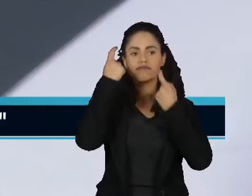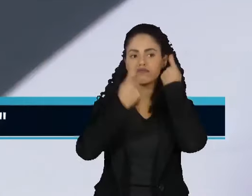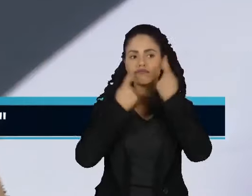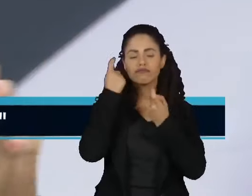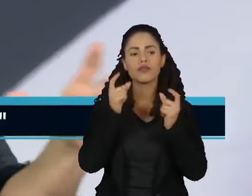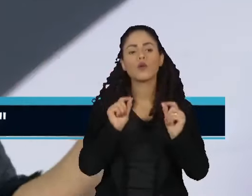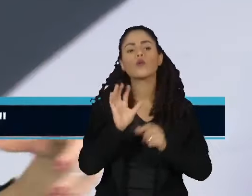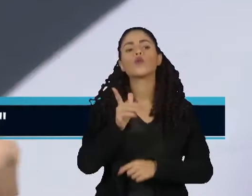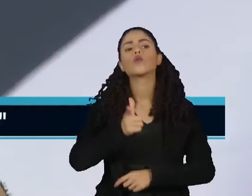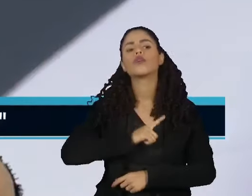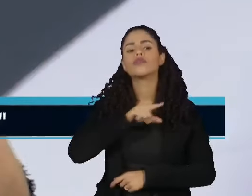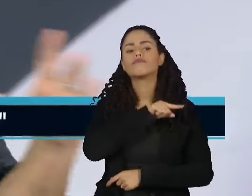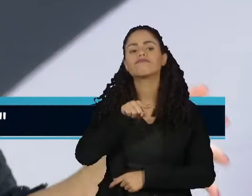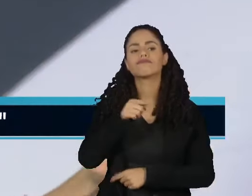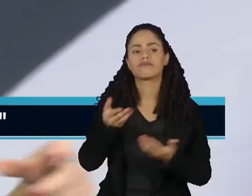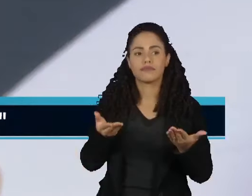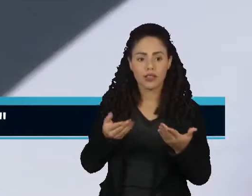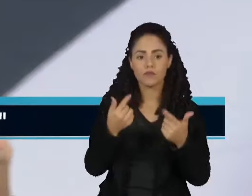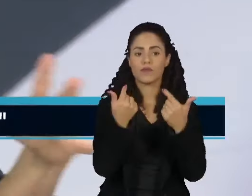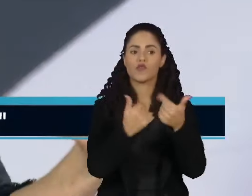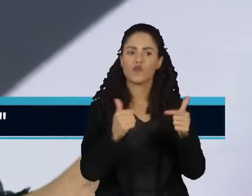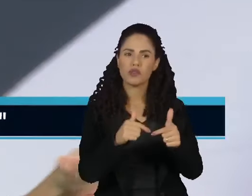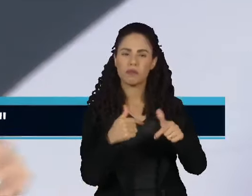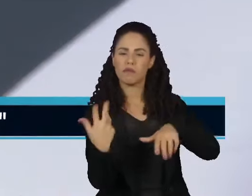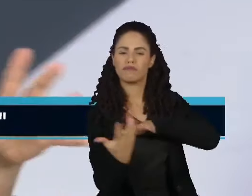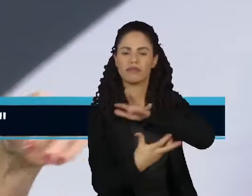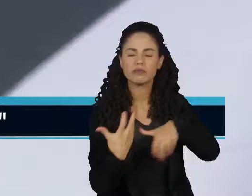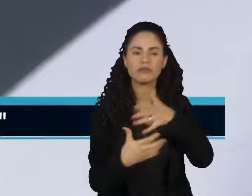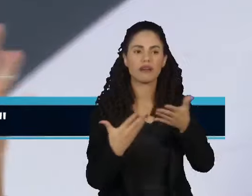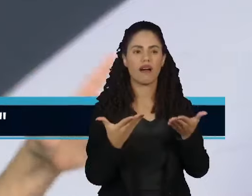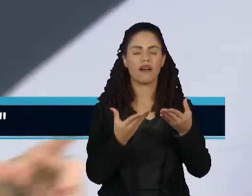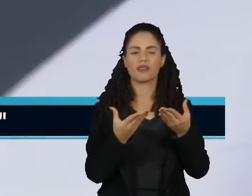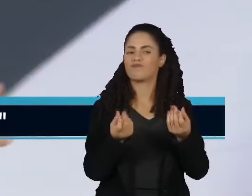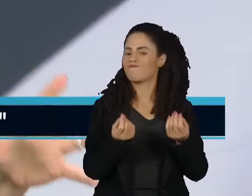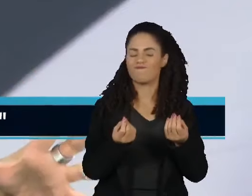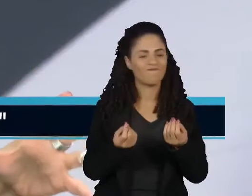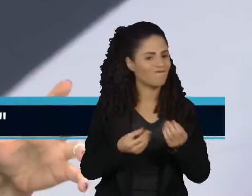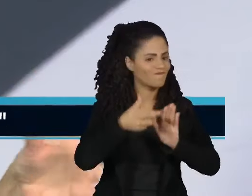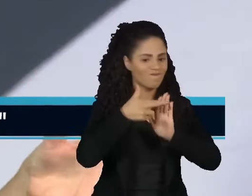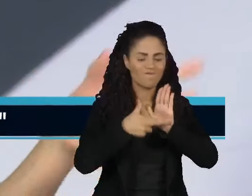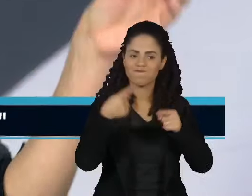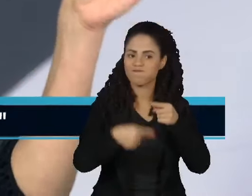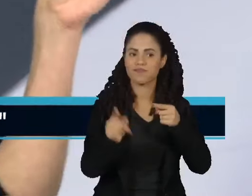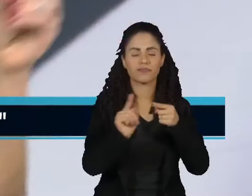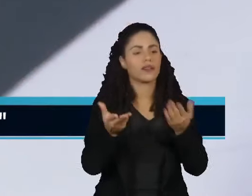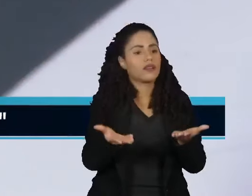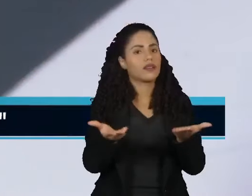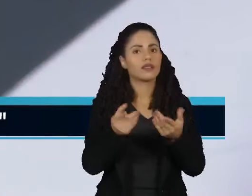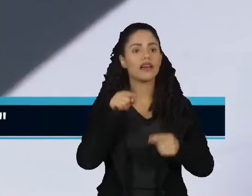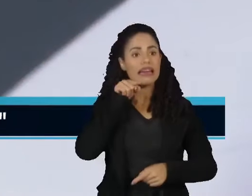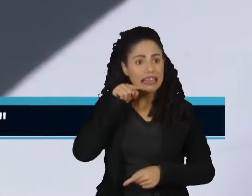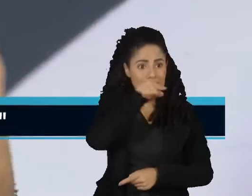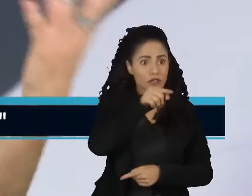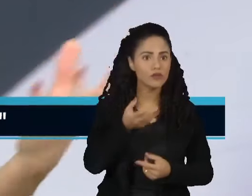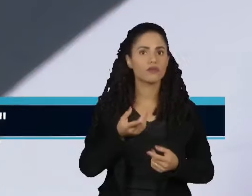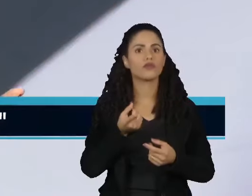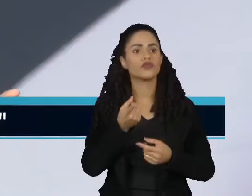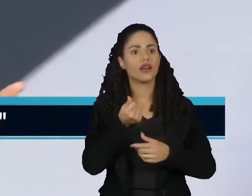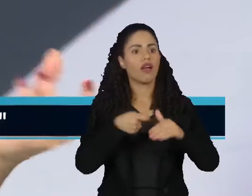encaixa num trabalho desorganizado, numa fragmentação e uma desregulamentação geral da economia. Esse negócio entra,